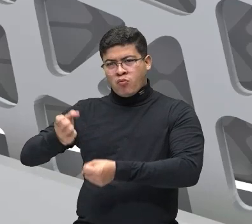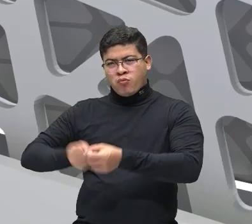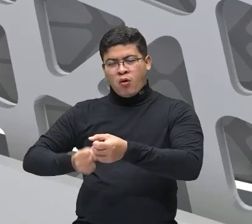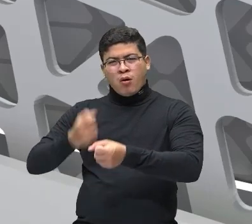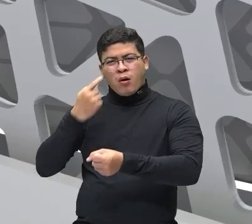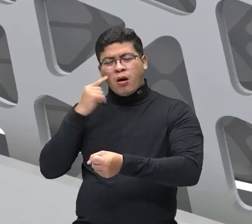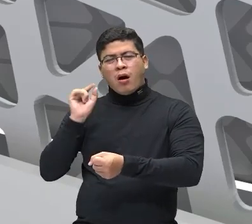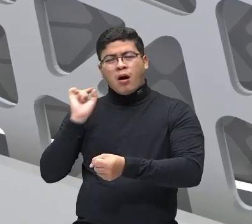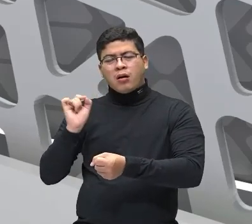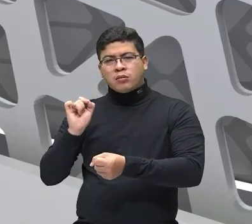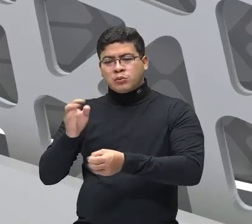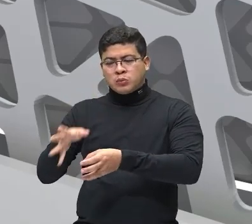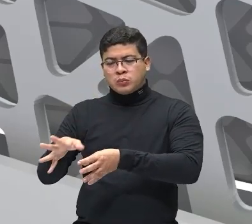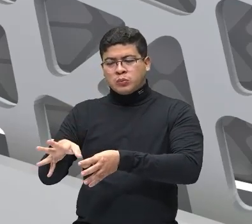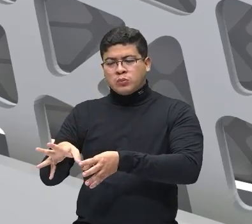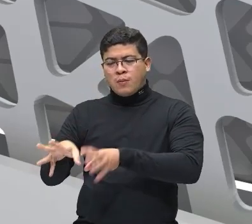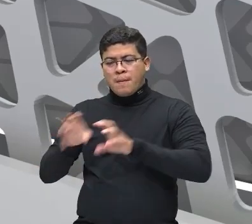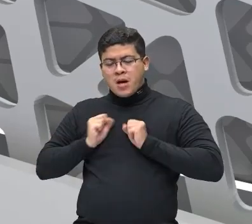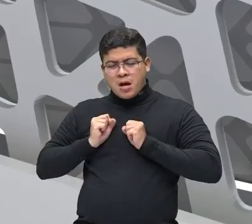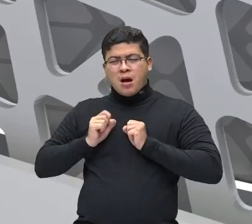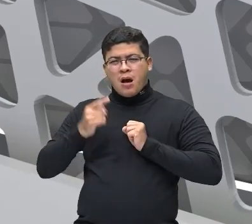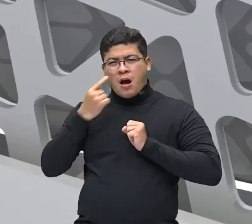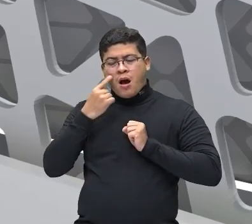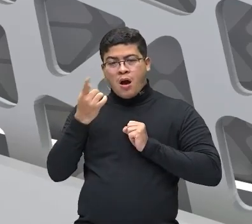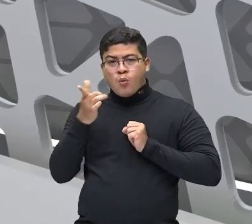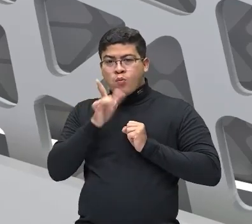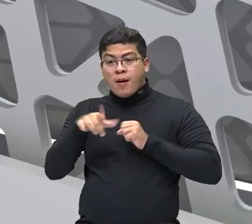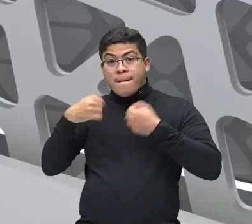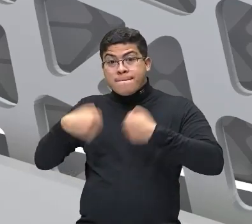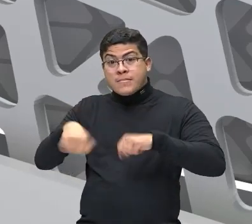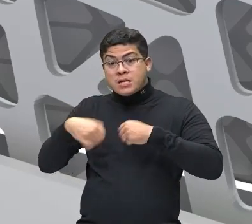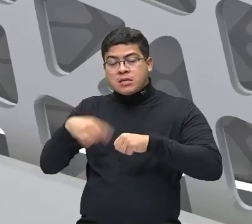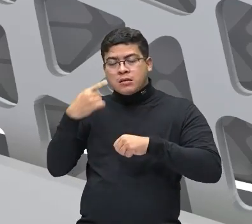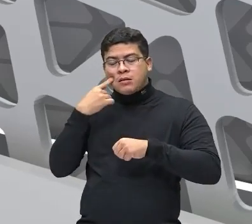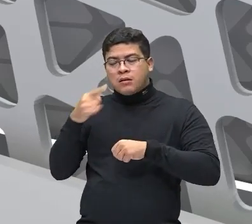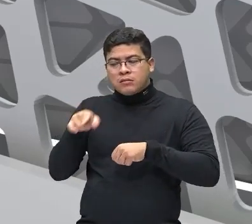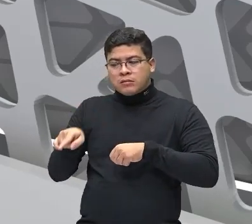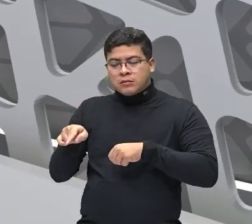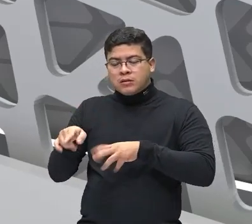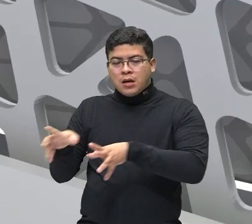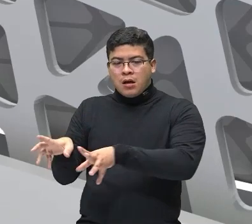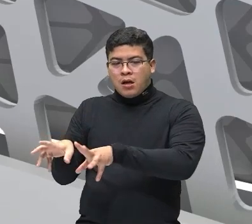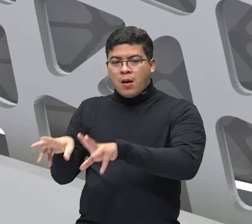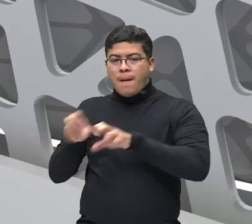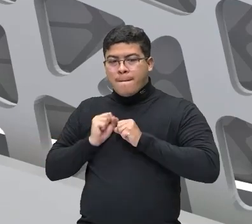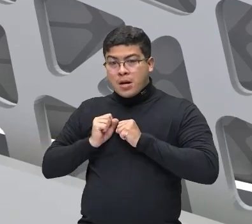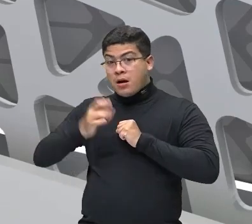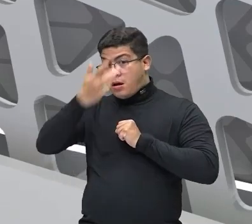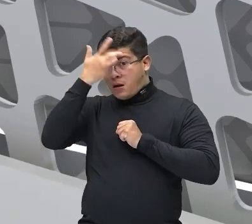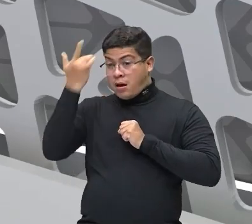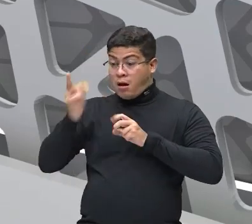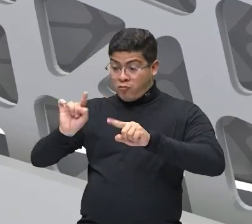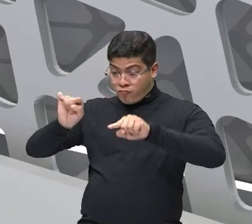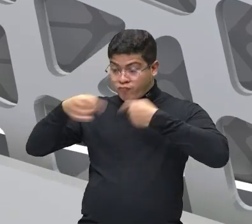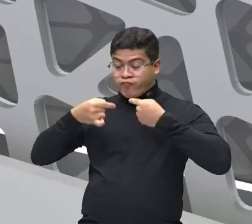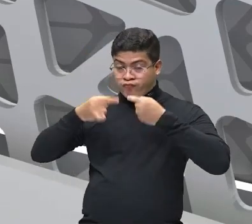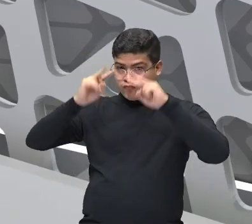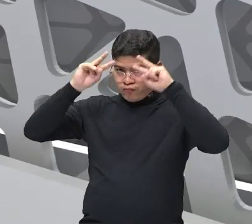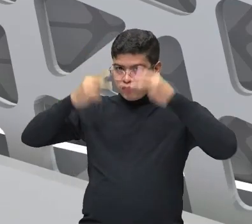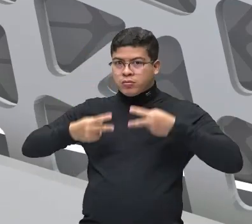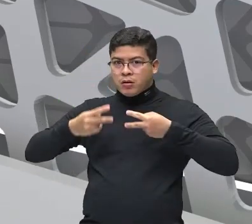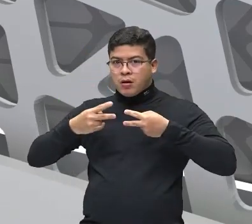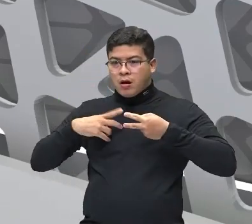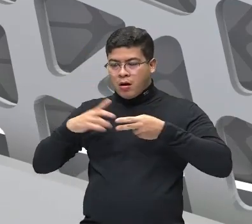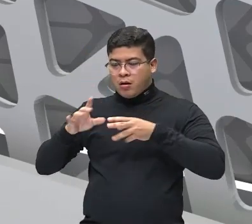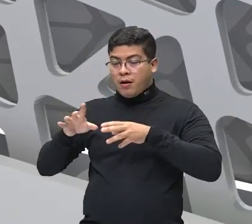teto da vaca para retirar o leite. Então a vaca que estava contaminada acabava contaminando também aquela pessoa que